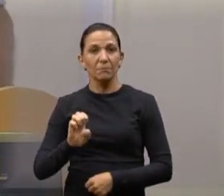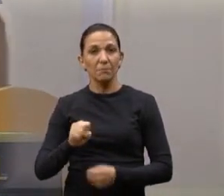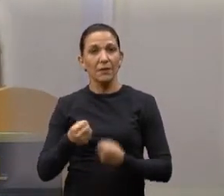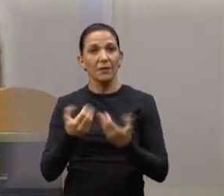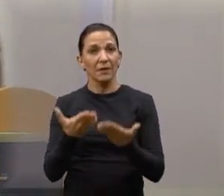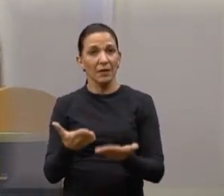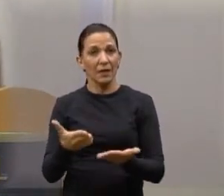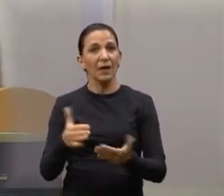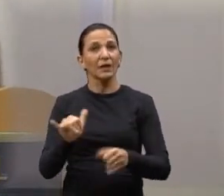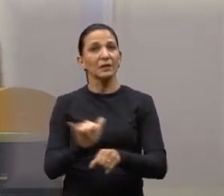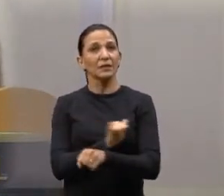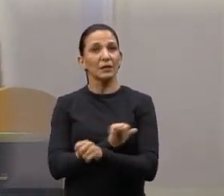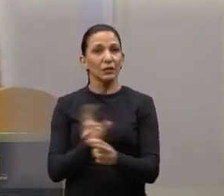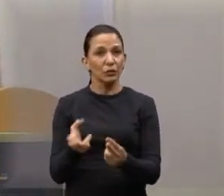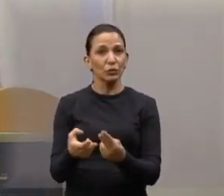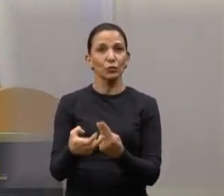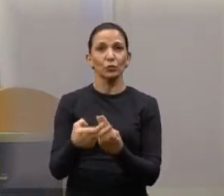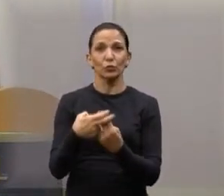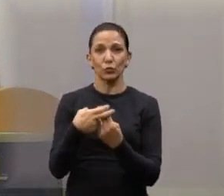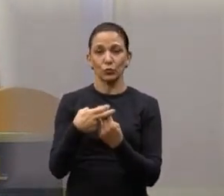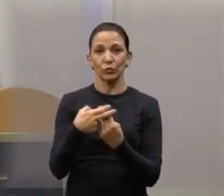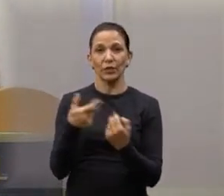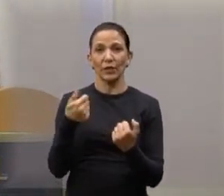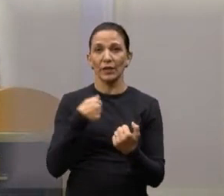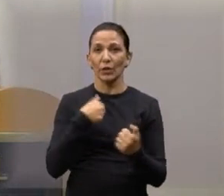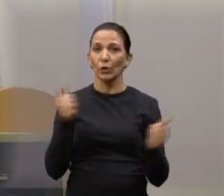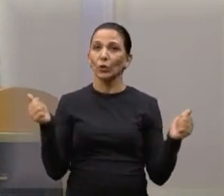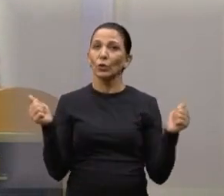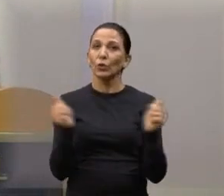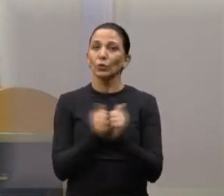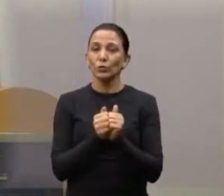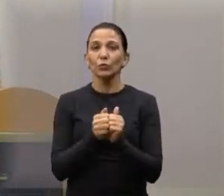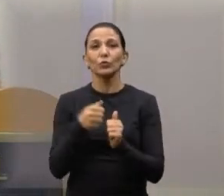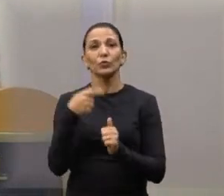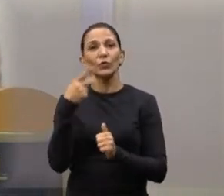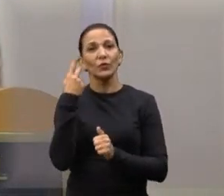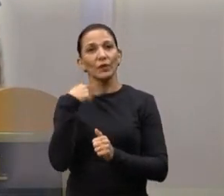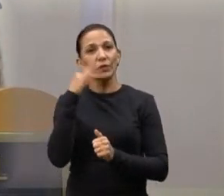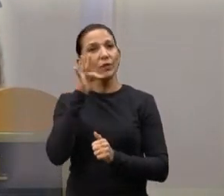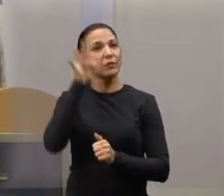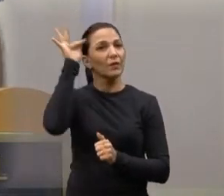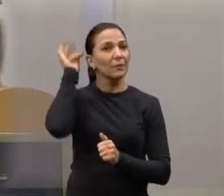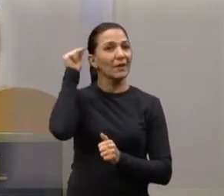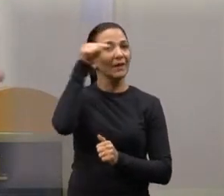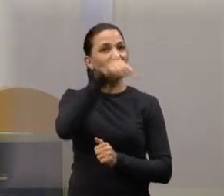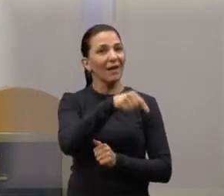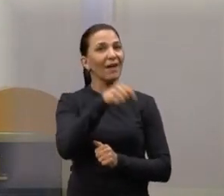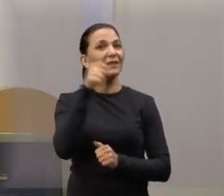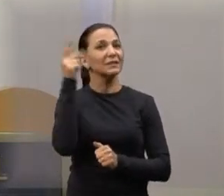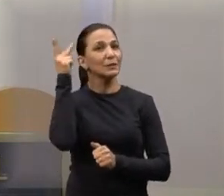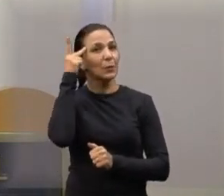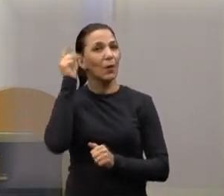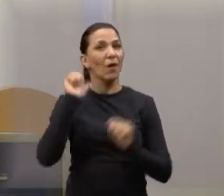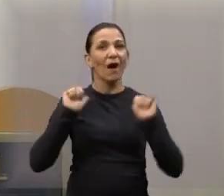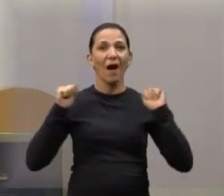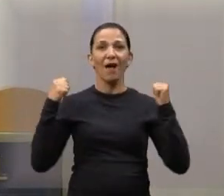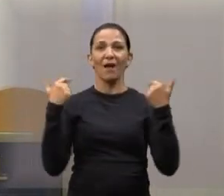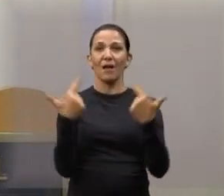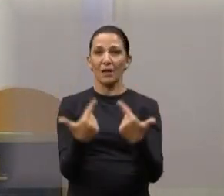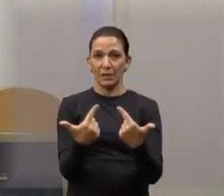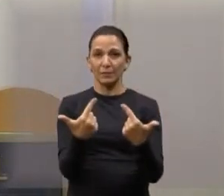graciosamente. Eu e a Fabi Virgílio estávamos na Alesp. E dali já